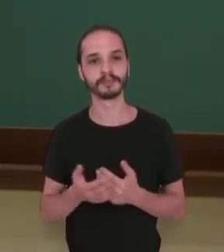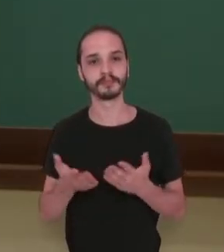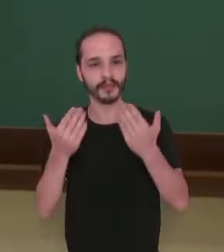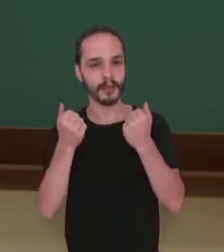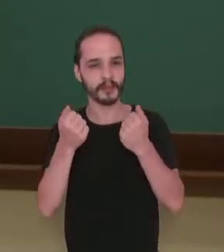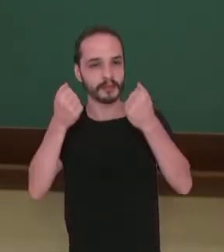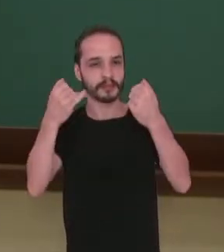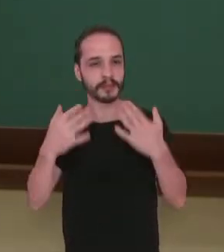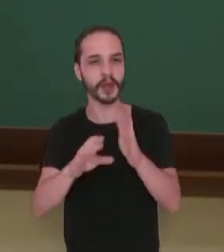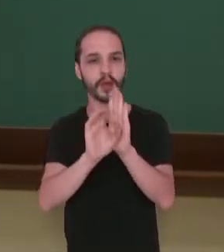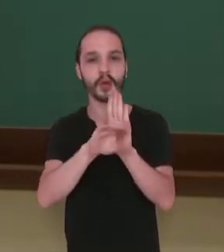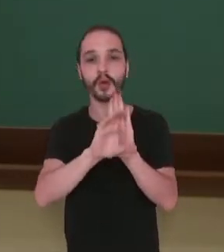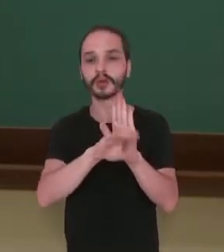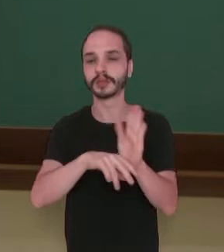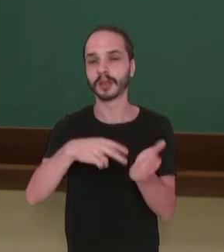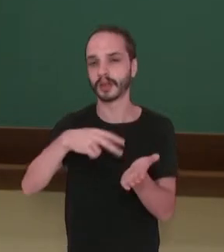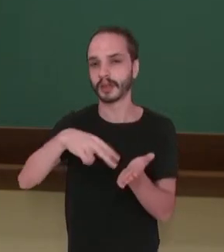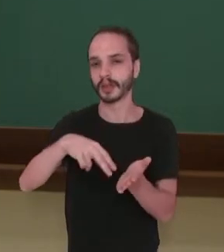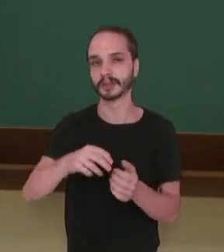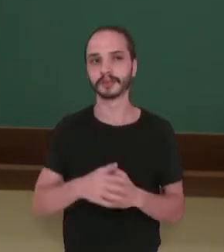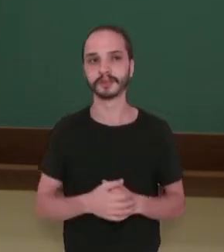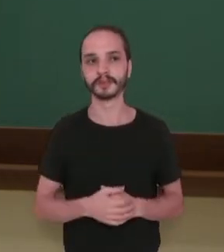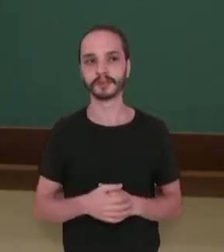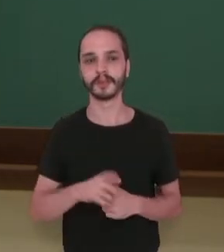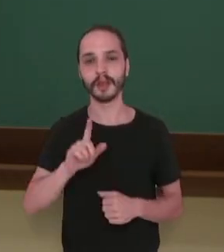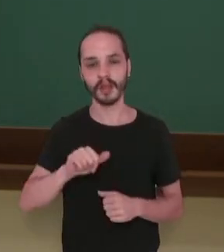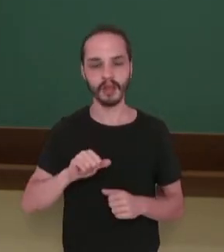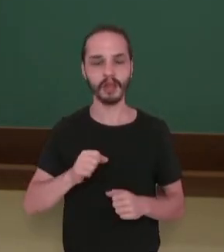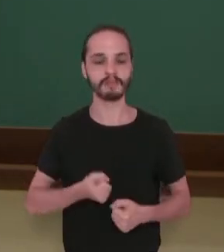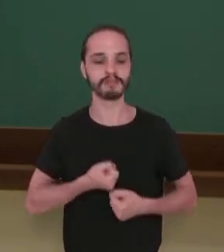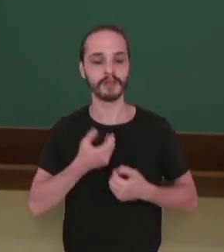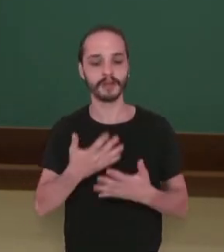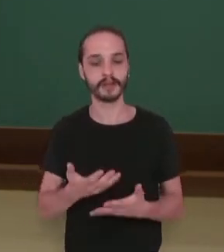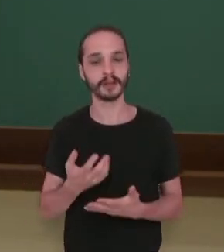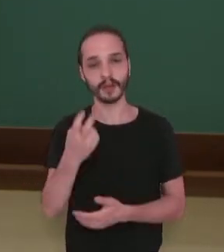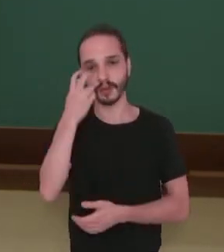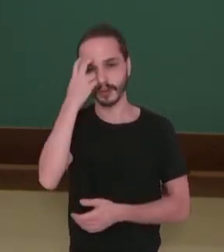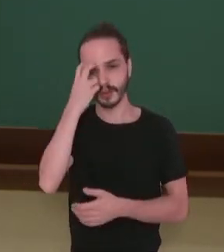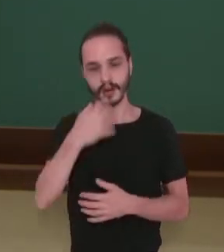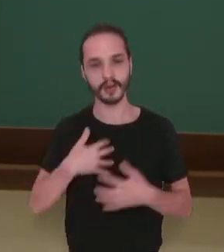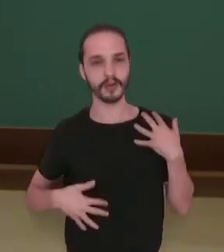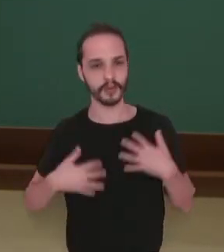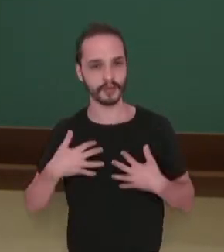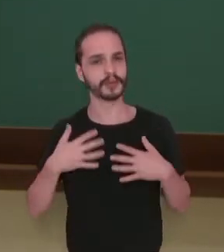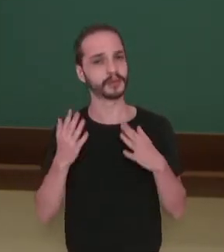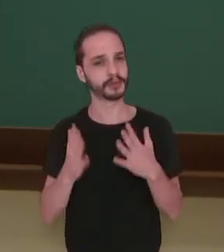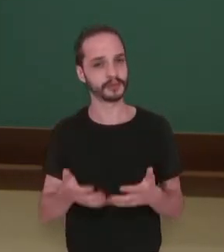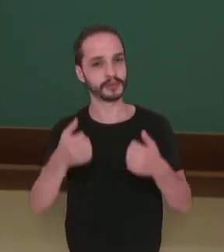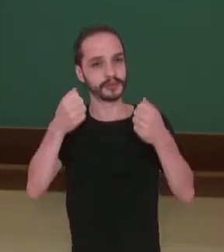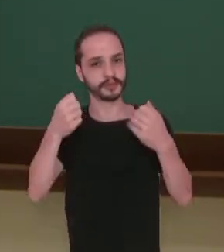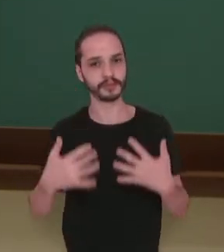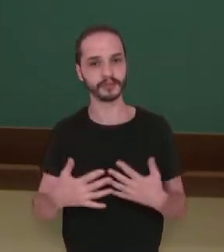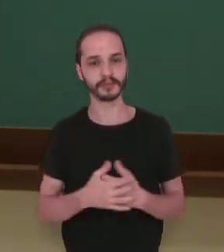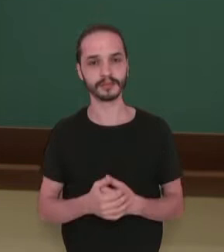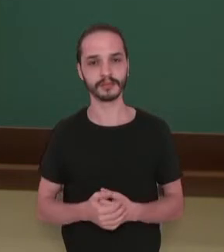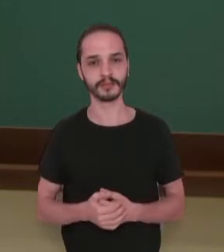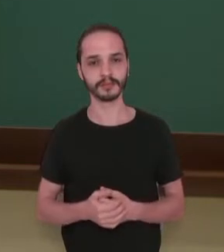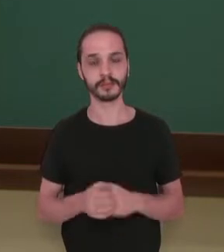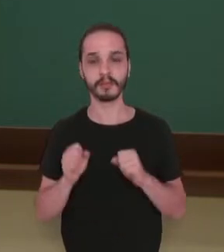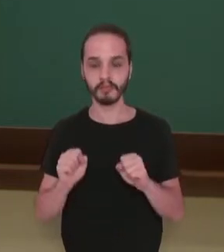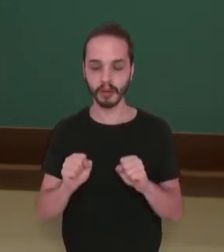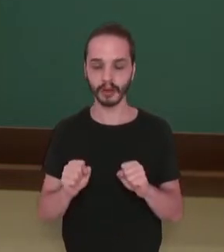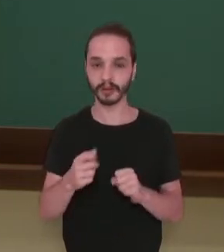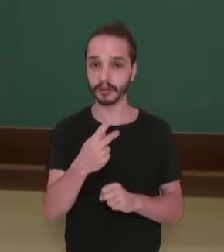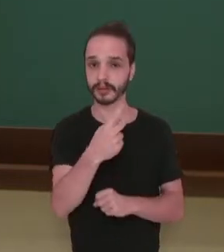definir então o que é dança ali, né? É uma manifestação cultural e corporal, como a professora falou, né? Pode ser da